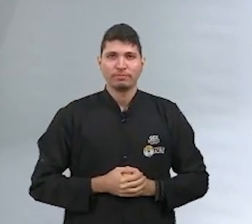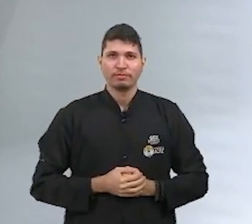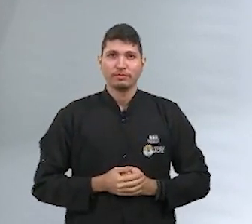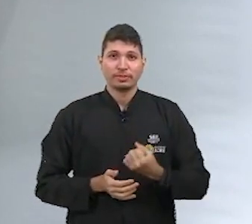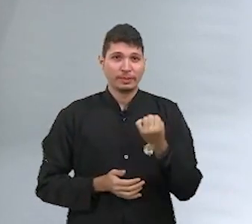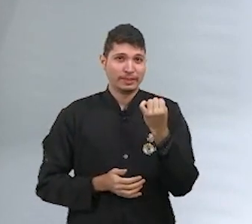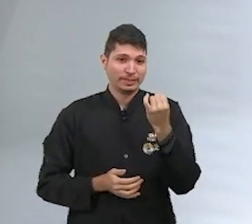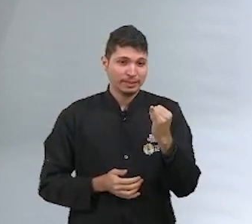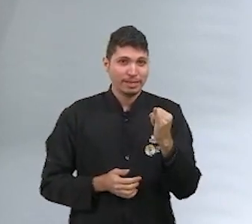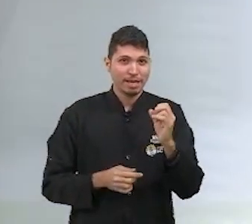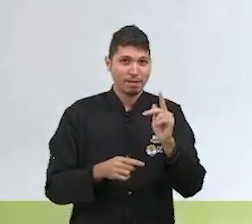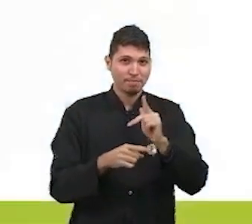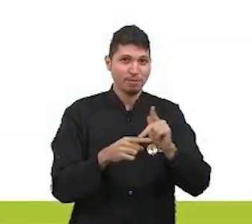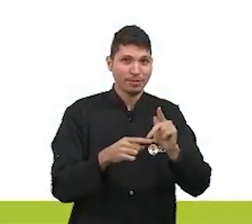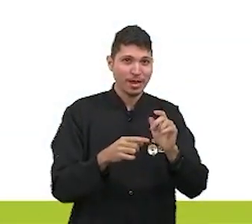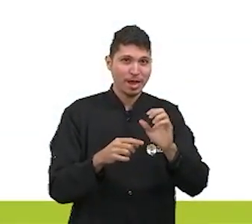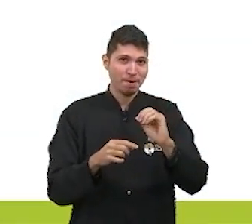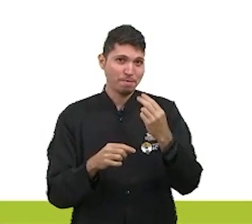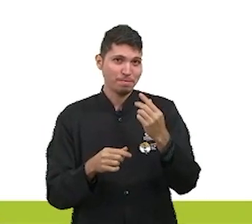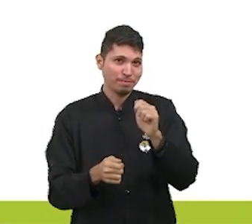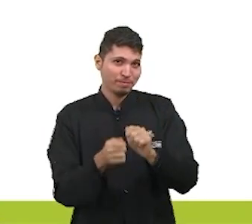é polar ou apolar.